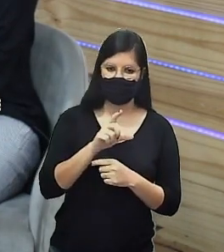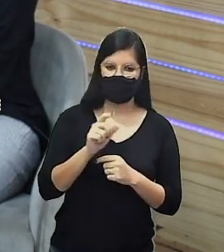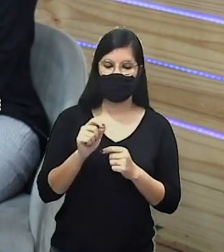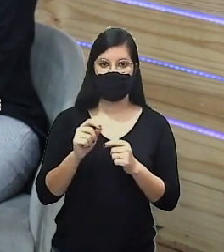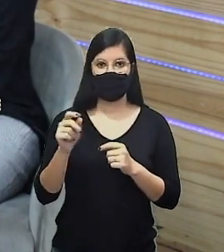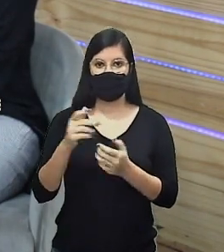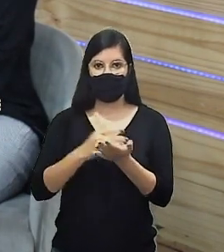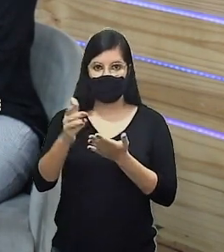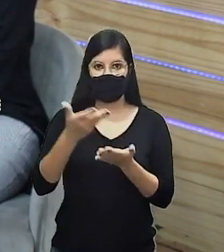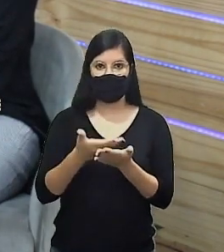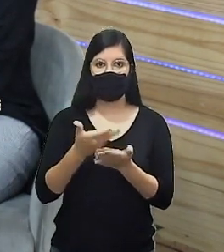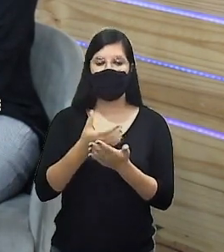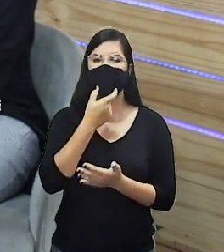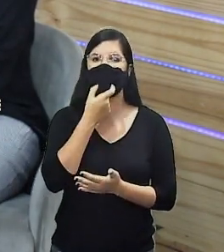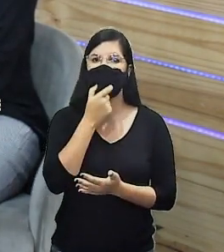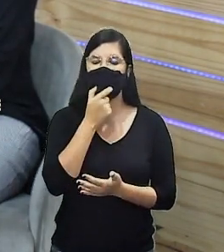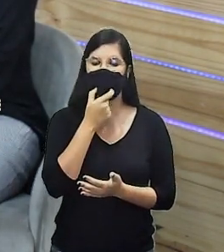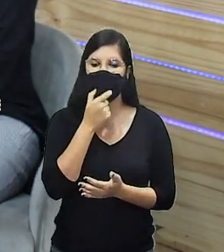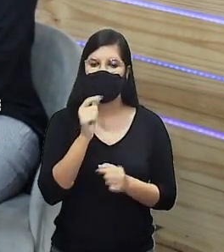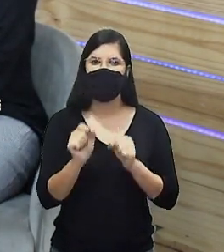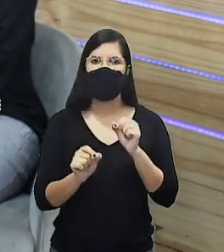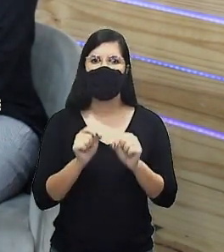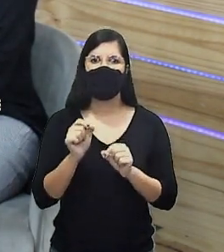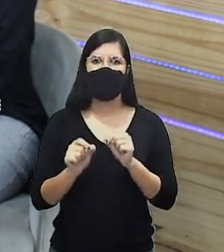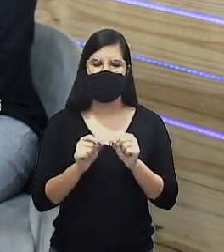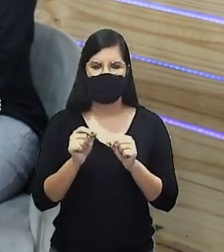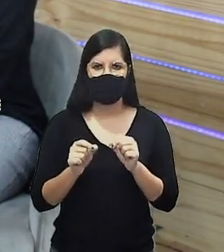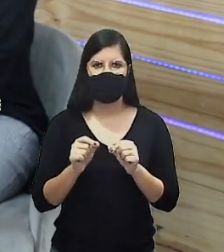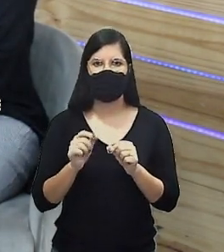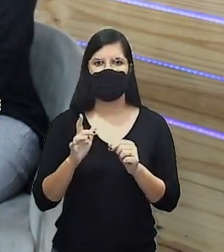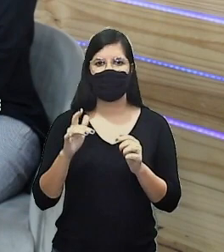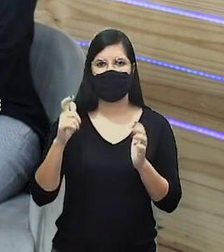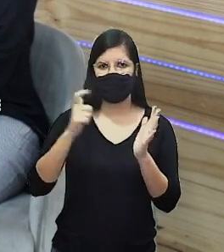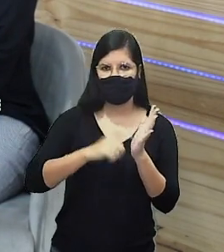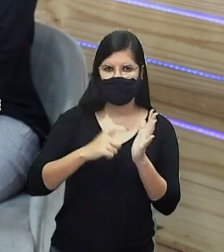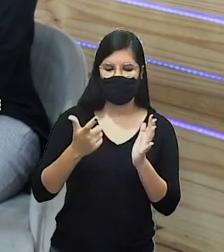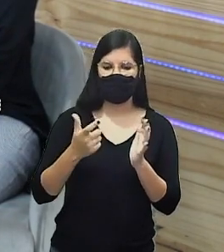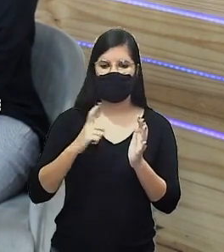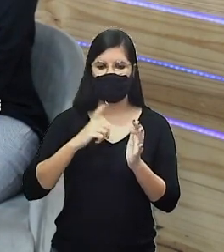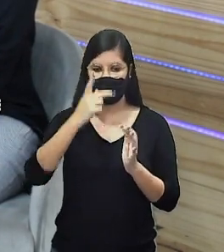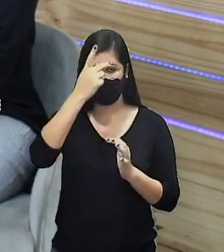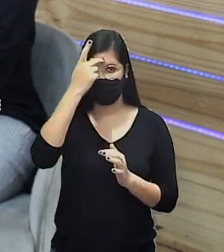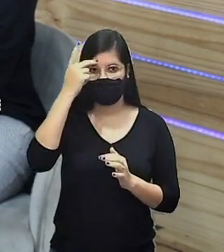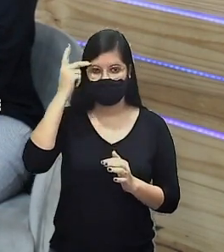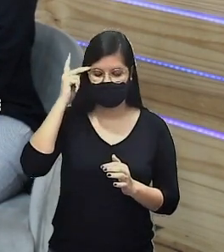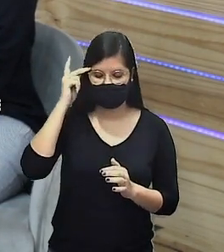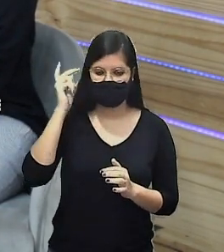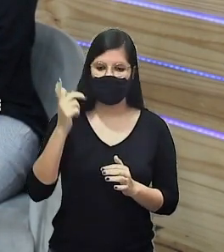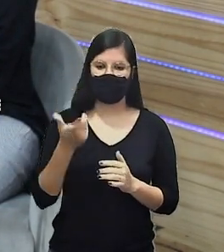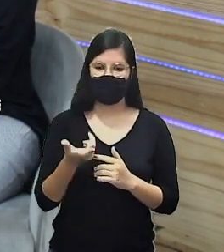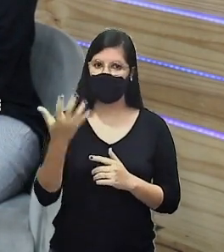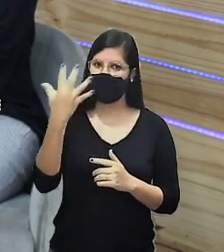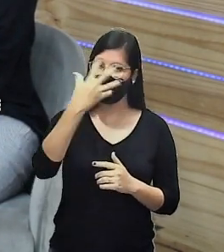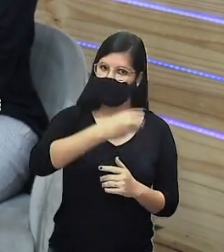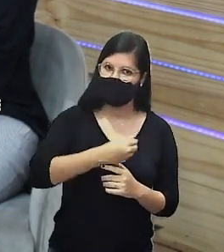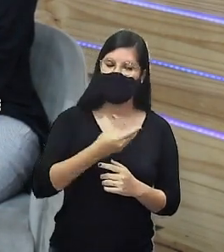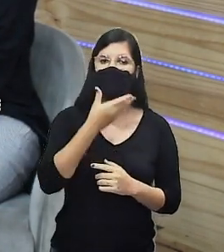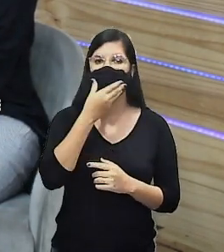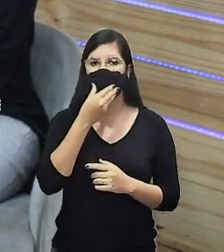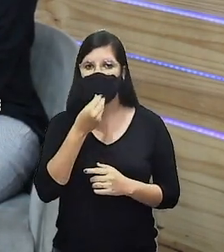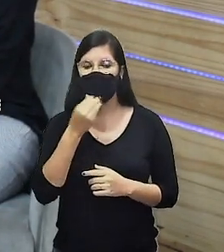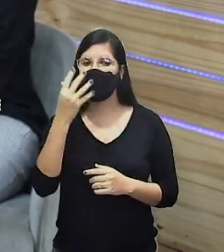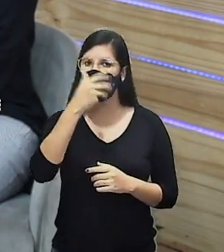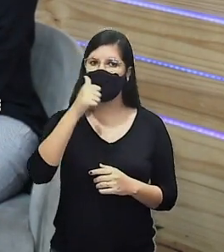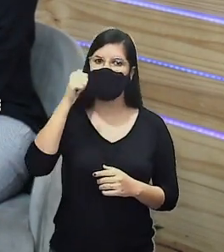professor vai começar a aula de inglês aqui. O que é isso? É aquelas curtidas, você entra na página de uma pessoa, eita, que moça bonita, eita, que rapaz bonito,